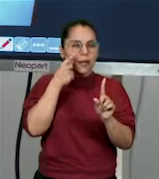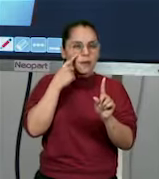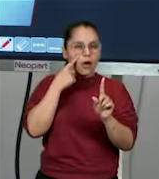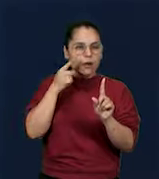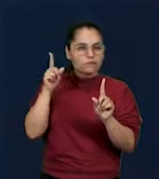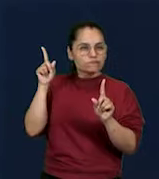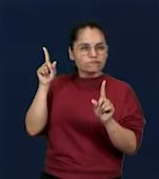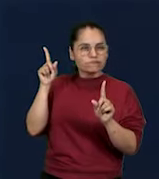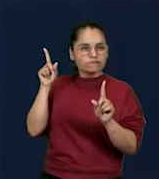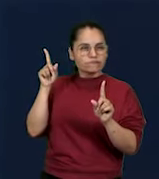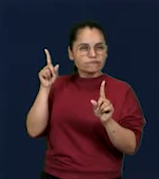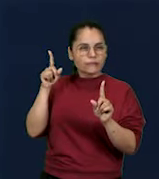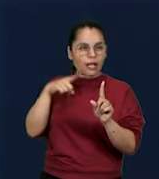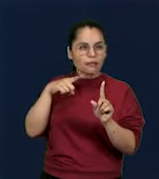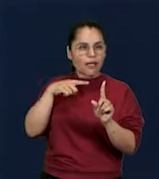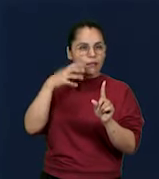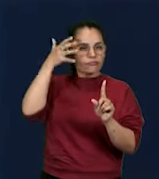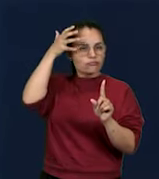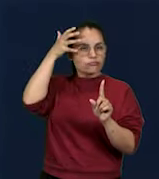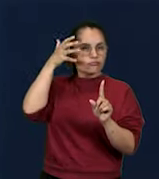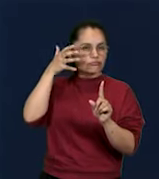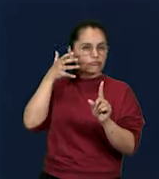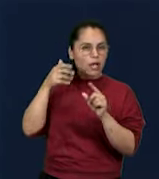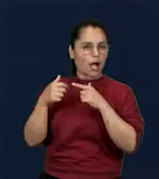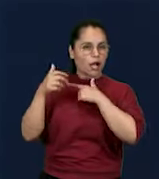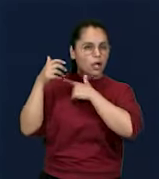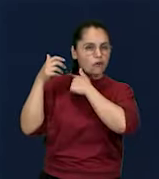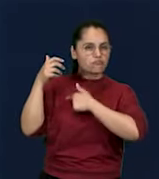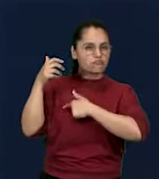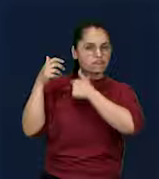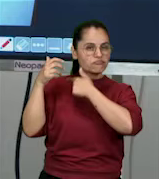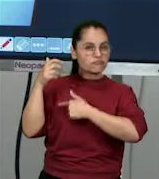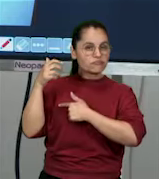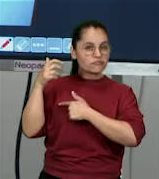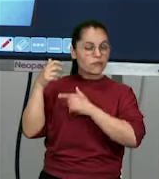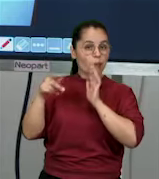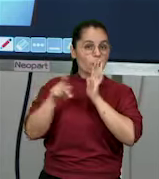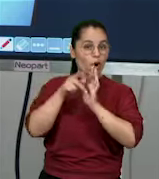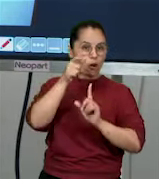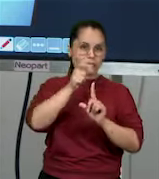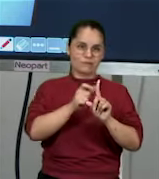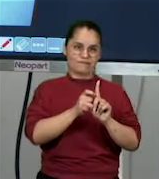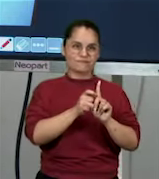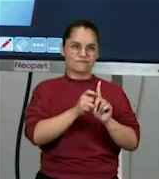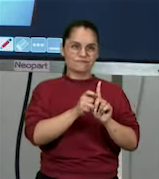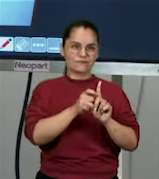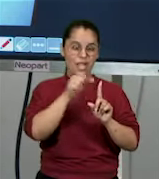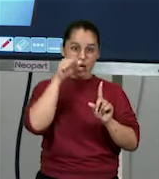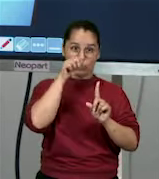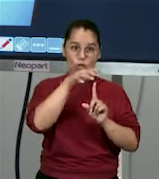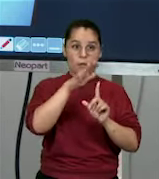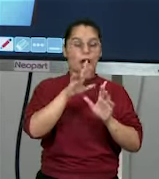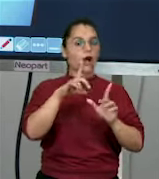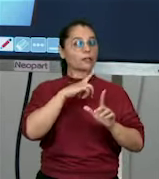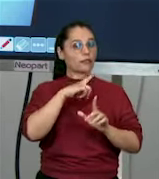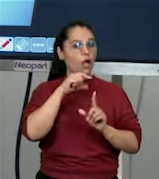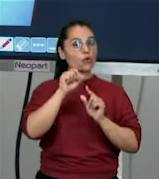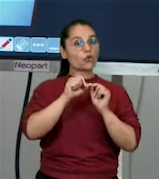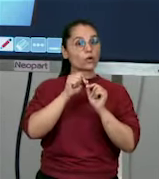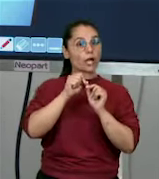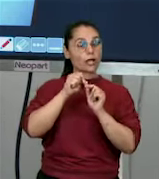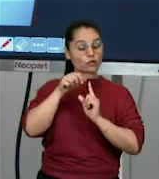lado direito. É a sombra que a sua cabeça faz no seu ombro, no seu corpo, é a sombra que está nele, inserida nele. Agora, tem a sombra